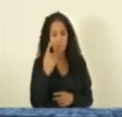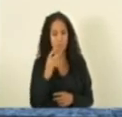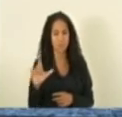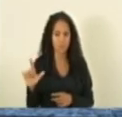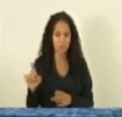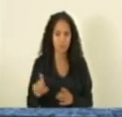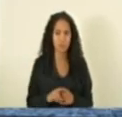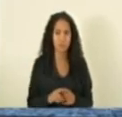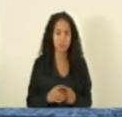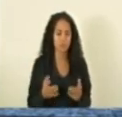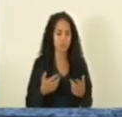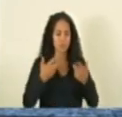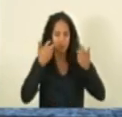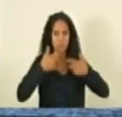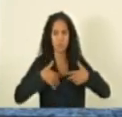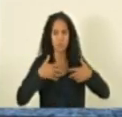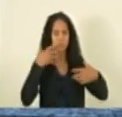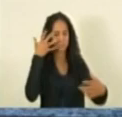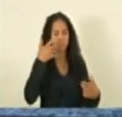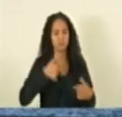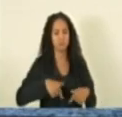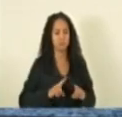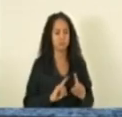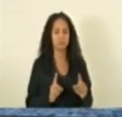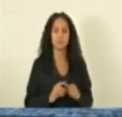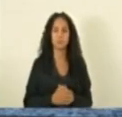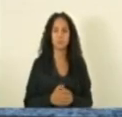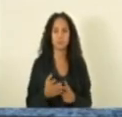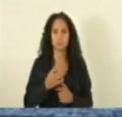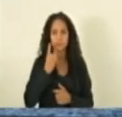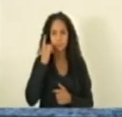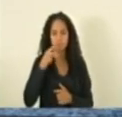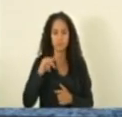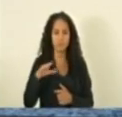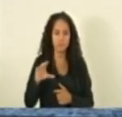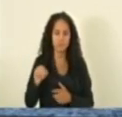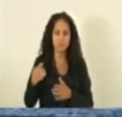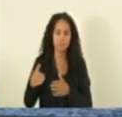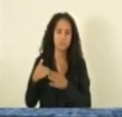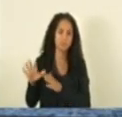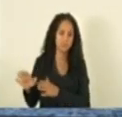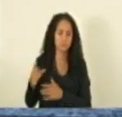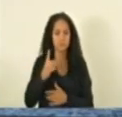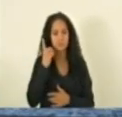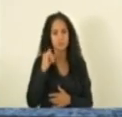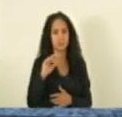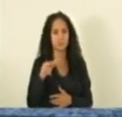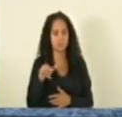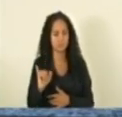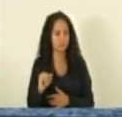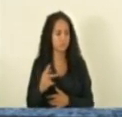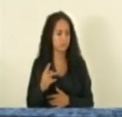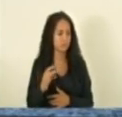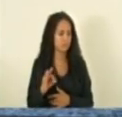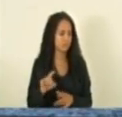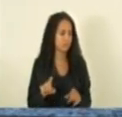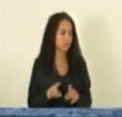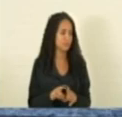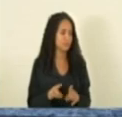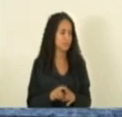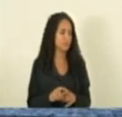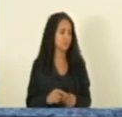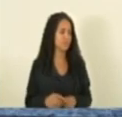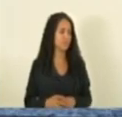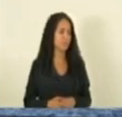PL. Vou declinar, deputado Gandini, Cidadania, deputado Marcelo Santos, Podemos, deputado Irine Lopes, do PT, deputado Carlos